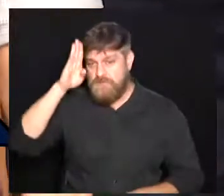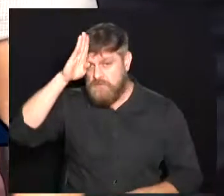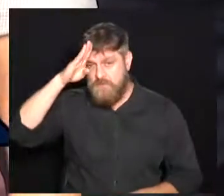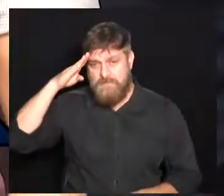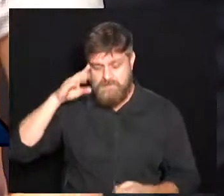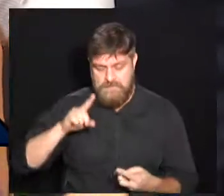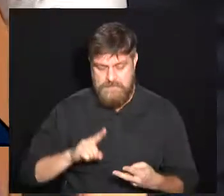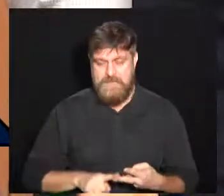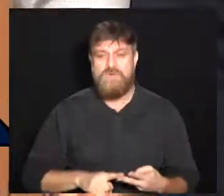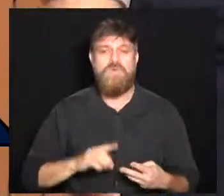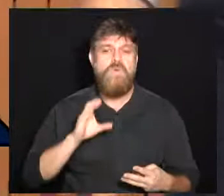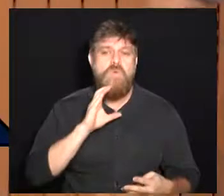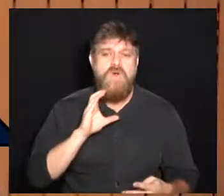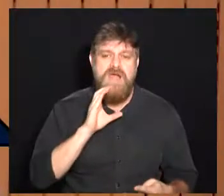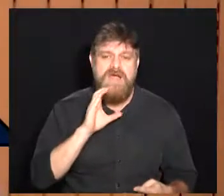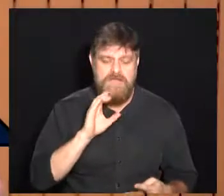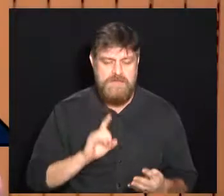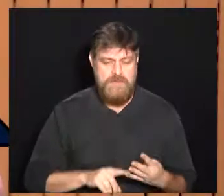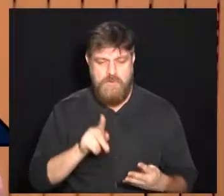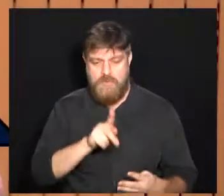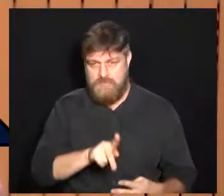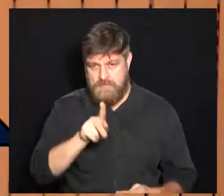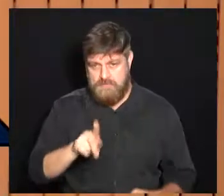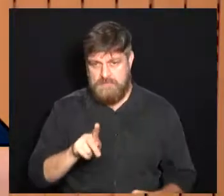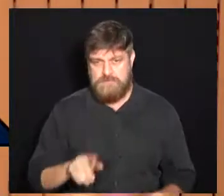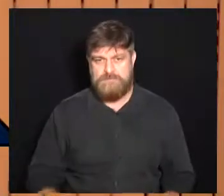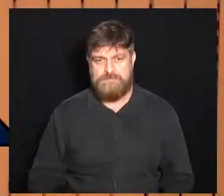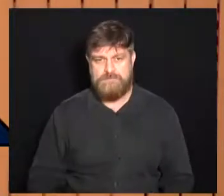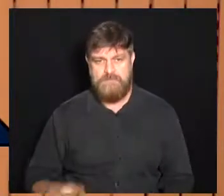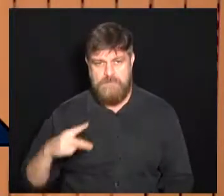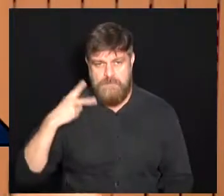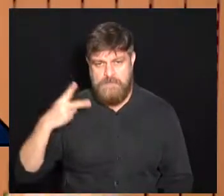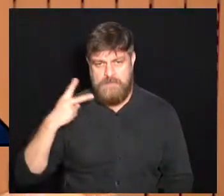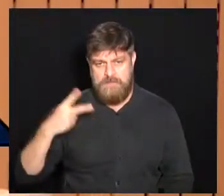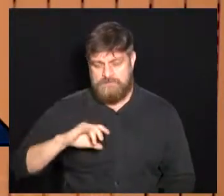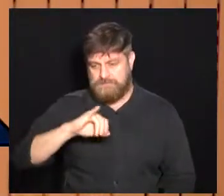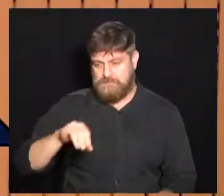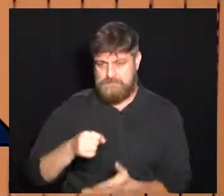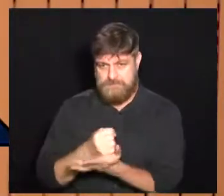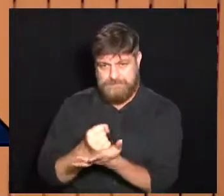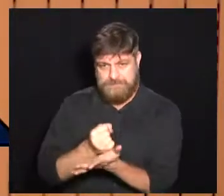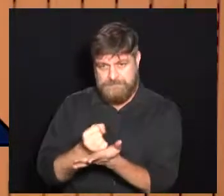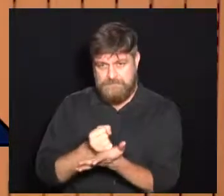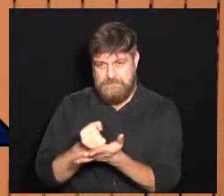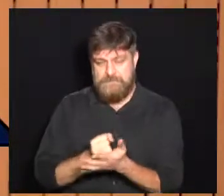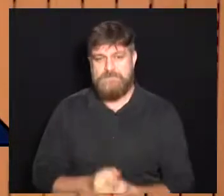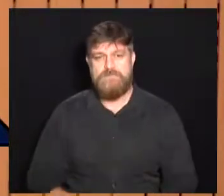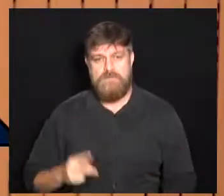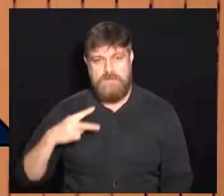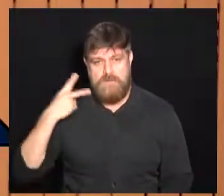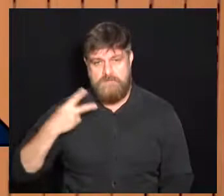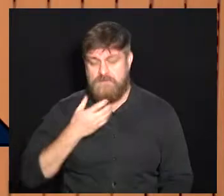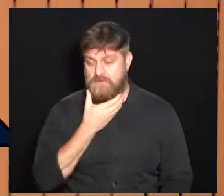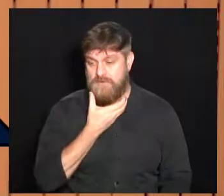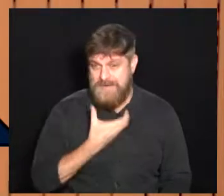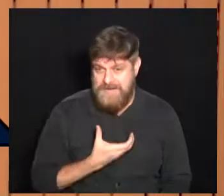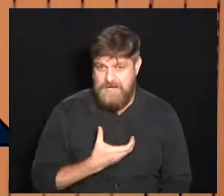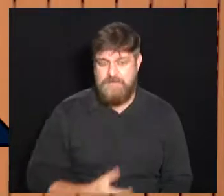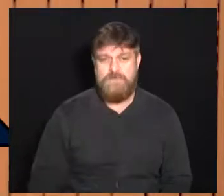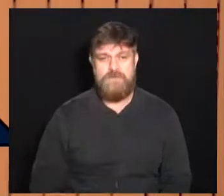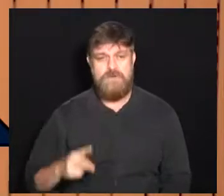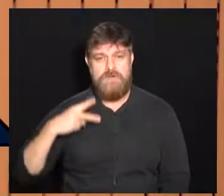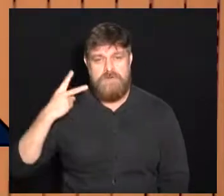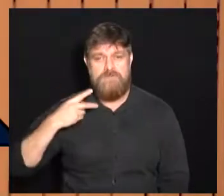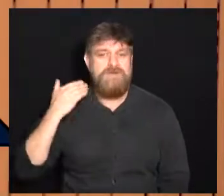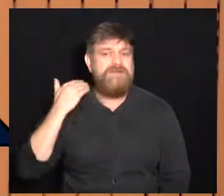do PT, vereador professor Alberto, vereador Jorge da Farmácia, vereador Carmo Luiz e